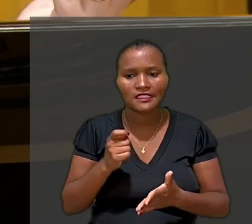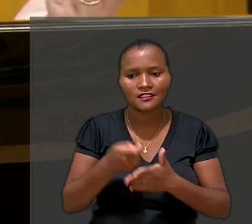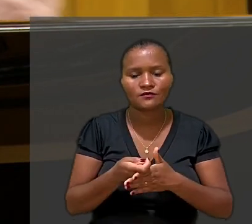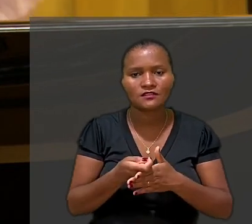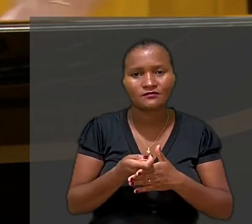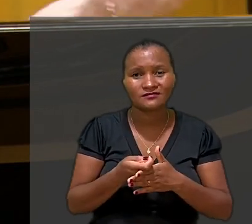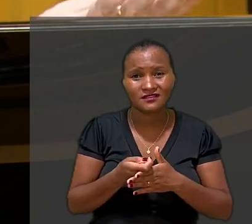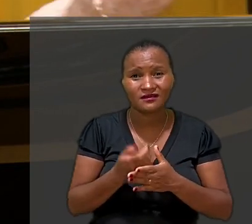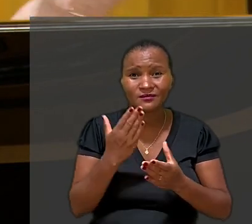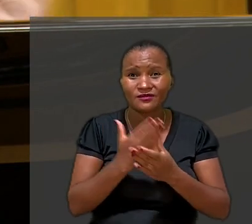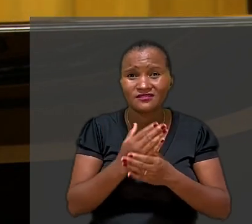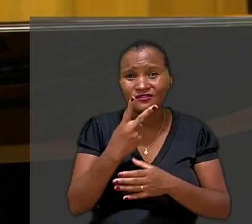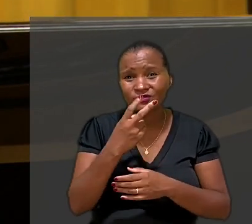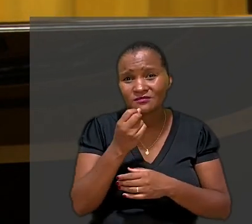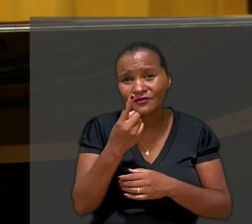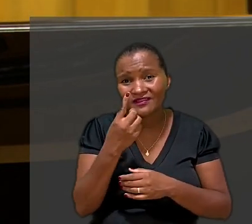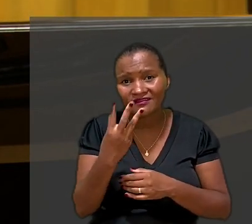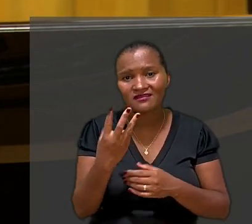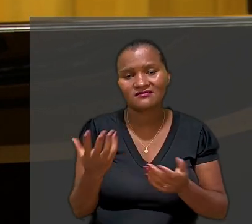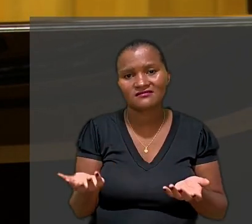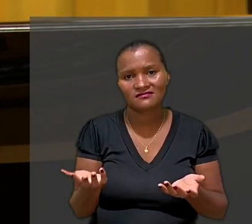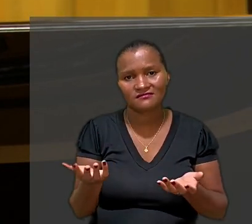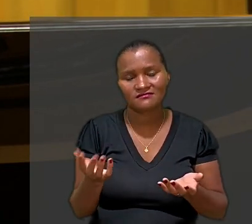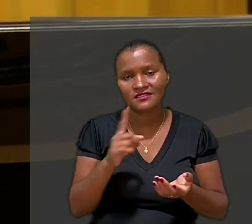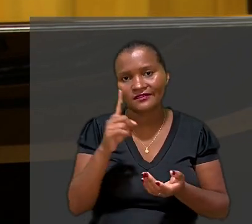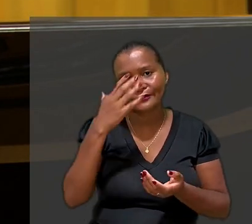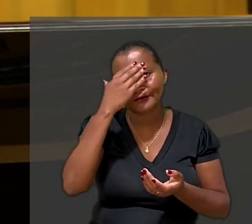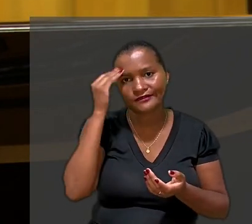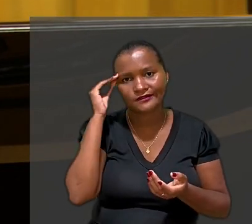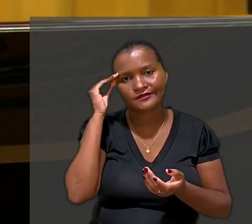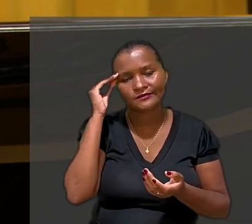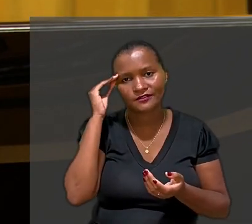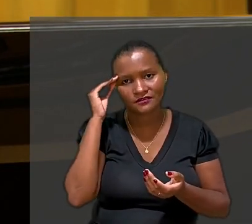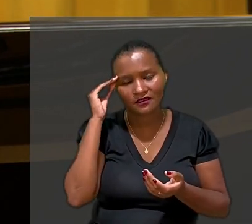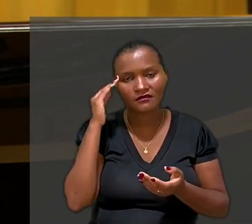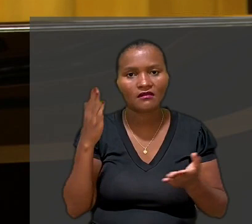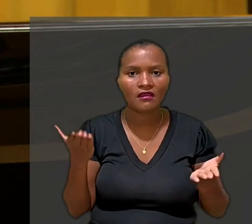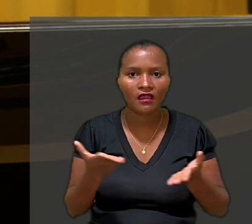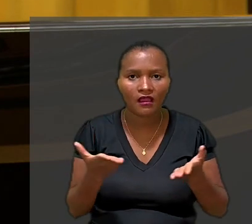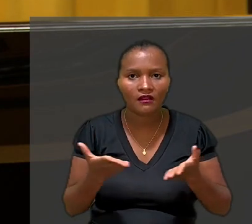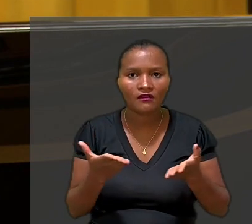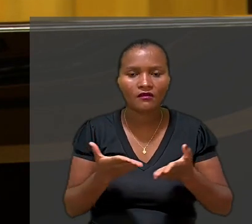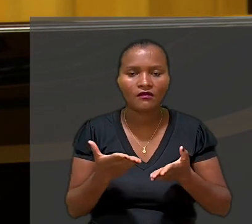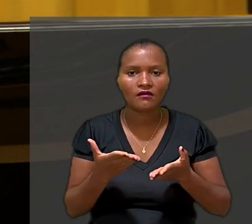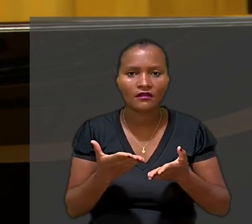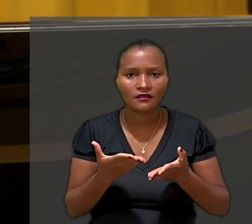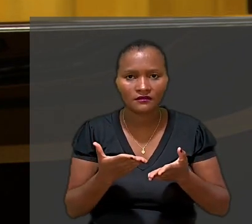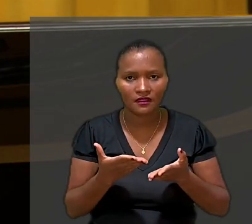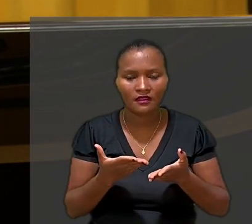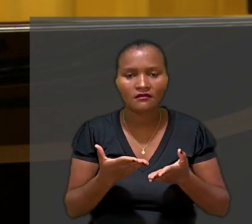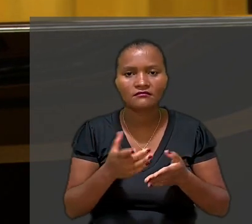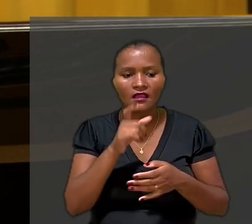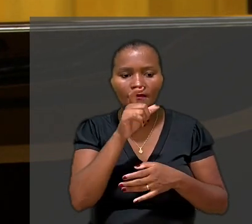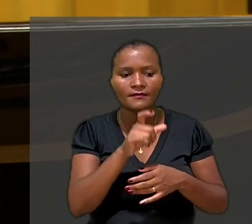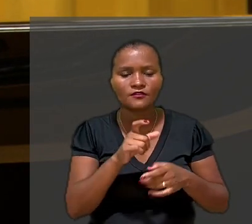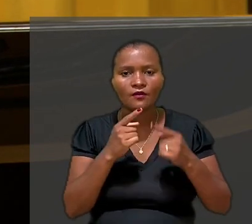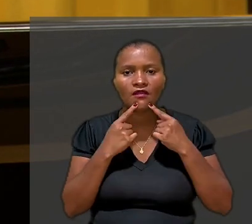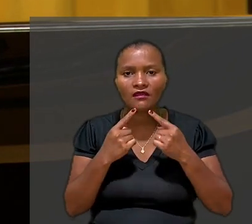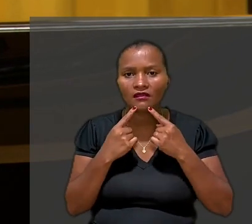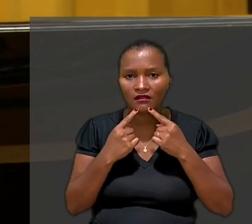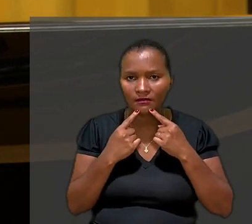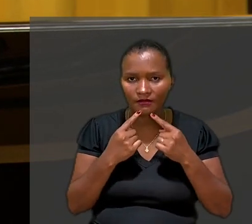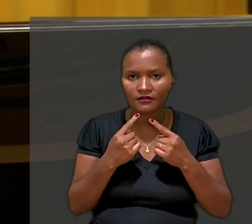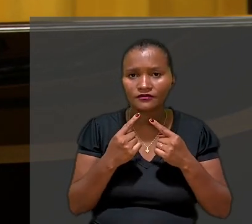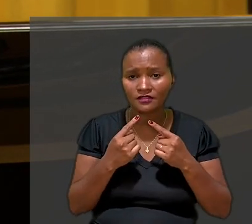execução. Esse caso é de 2013, não nos esqueçamos disso. E agora, o reclamante